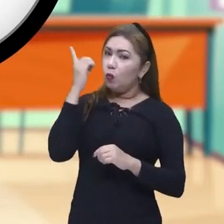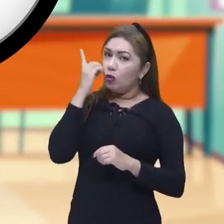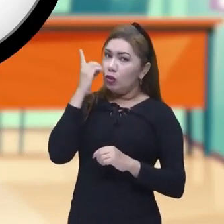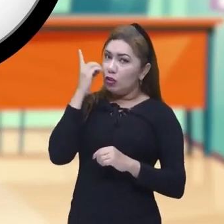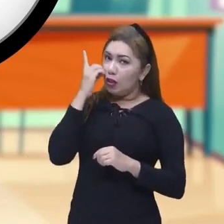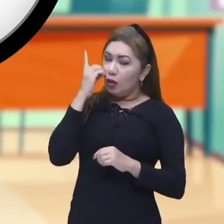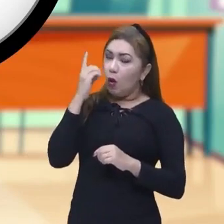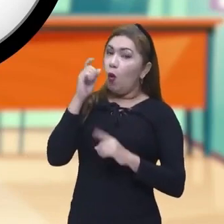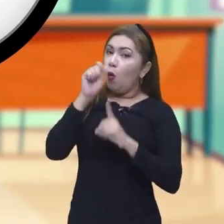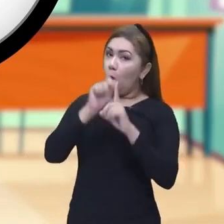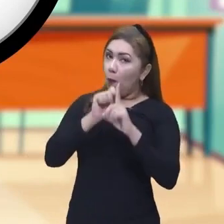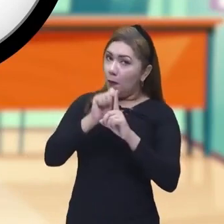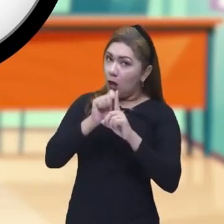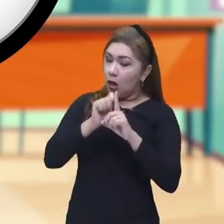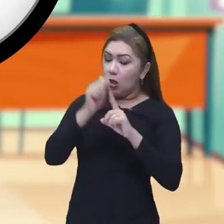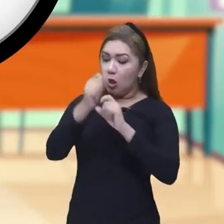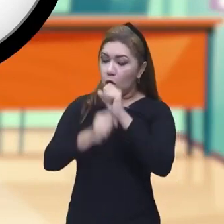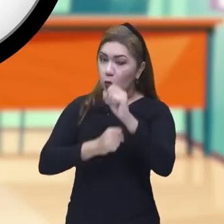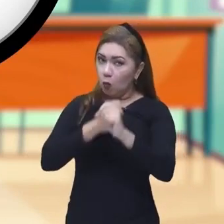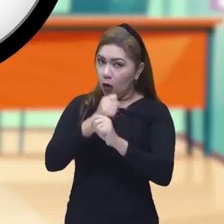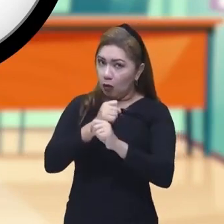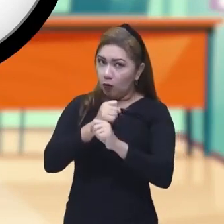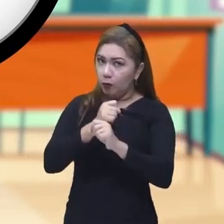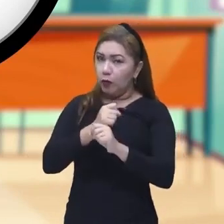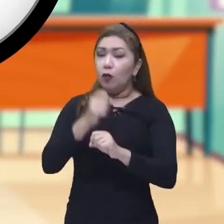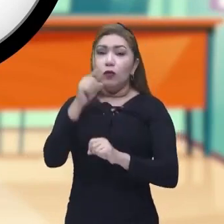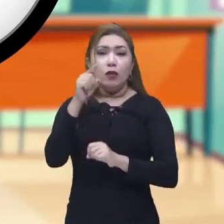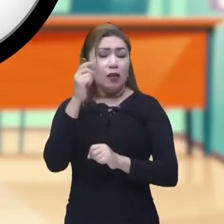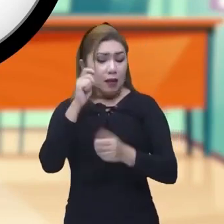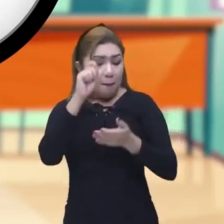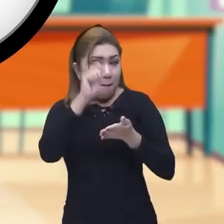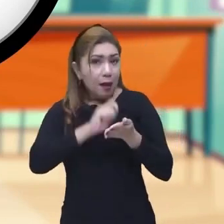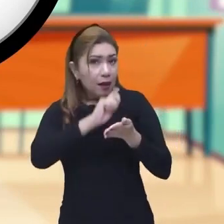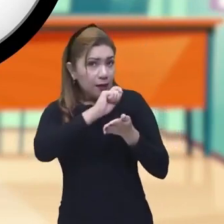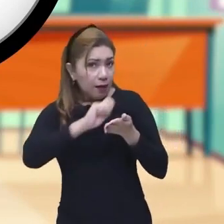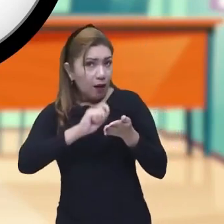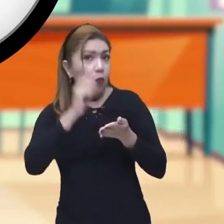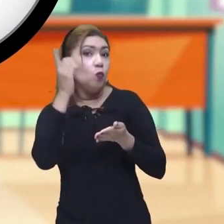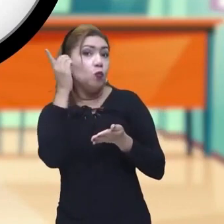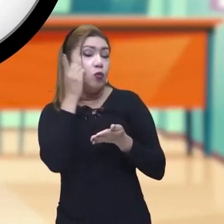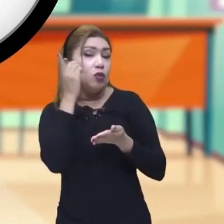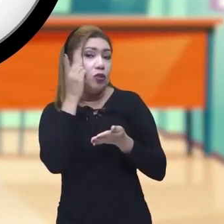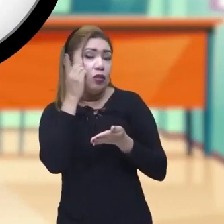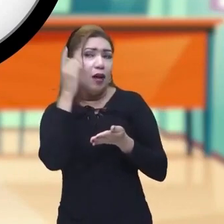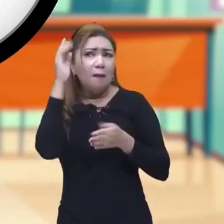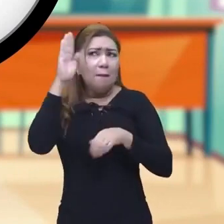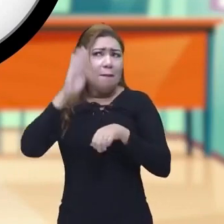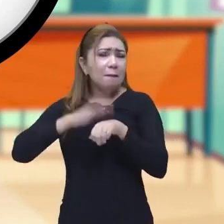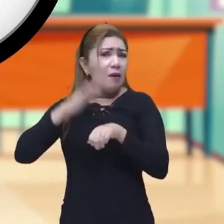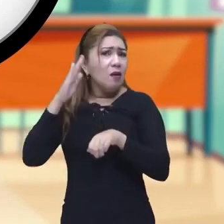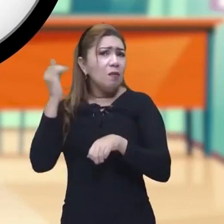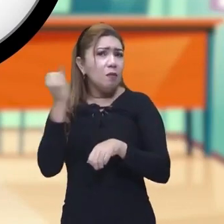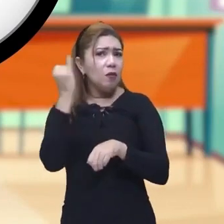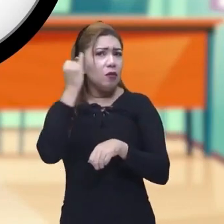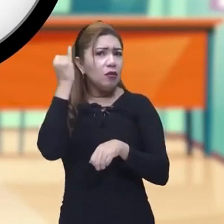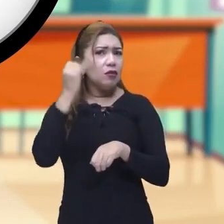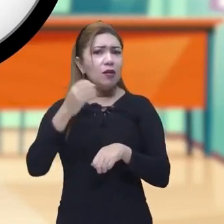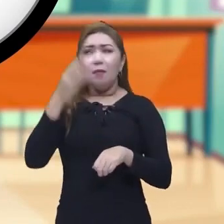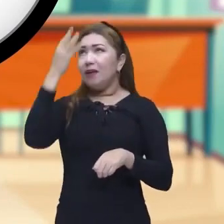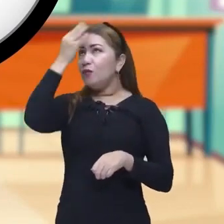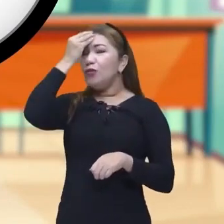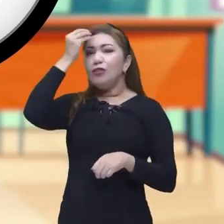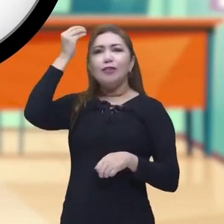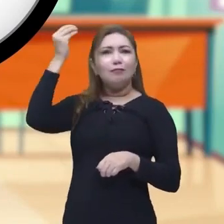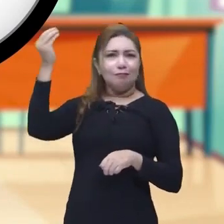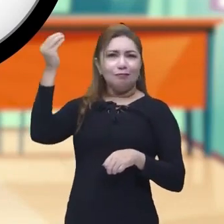você vai marcar os eventos que você considera mais importante. Qual a maior utilidade da agenda? É para que você não esqueça esses eventos. Quando